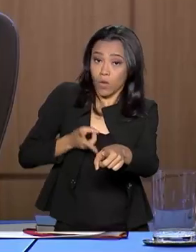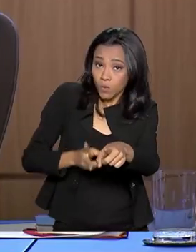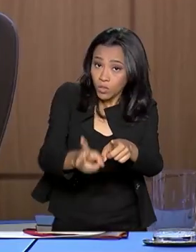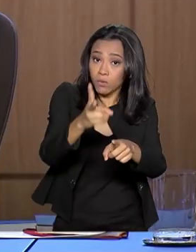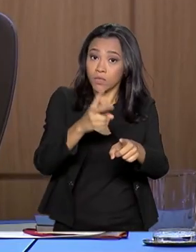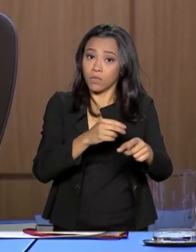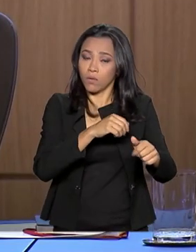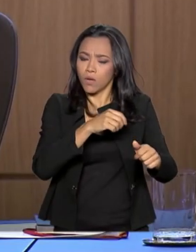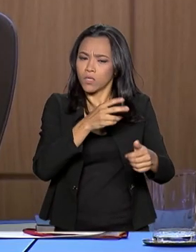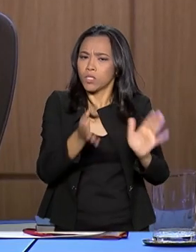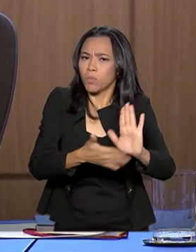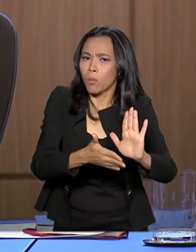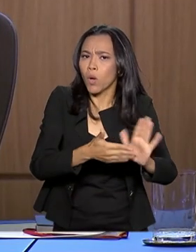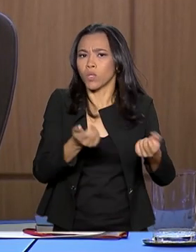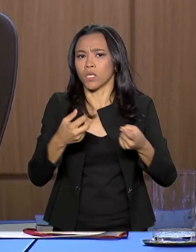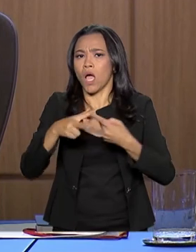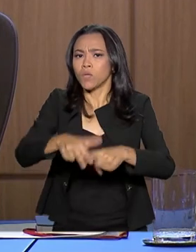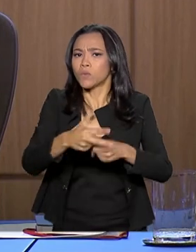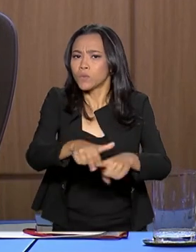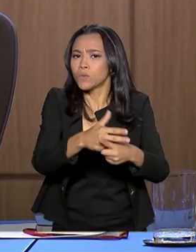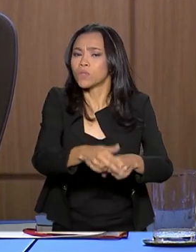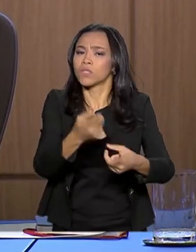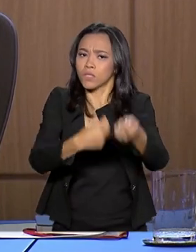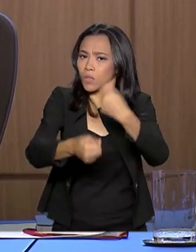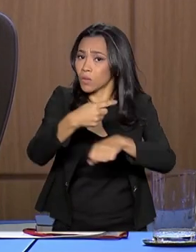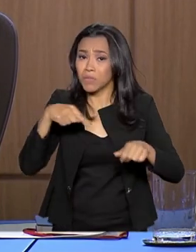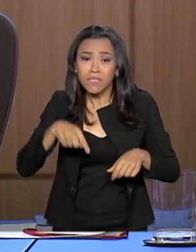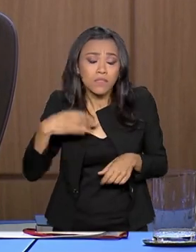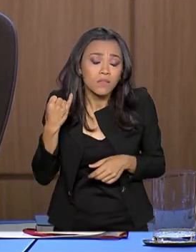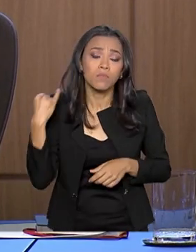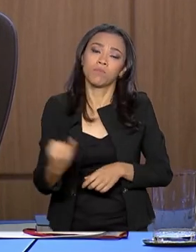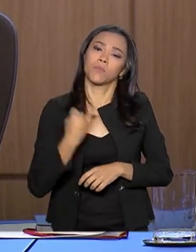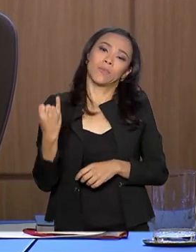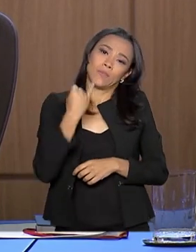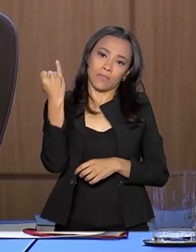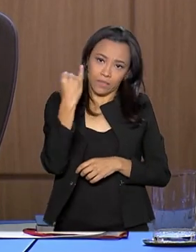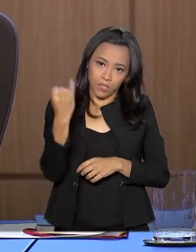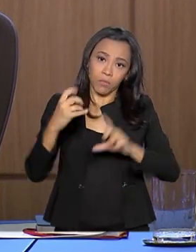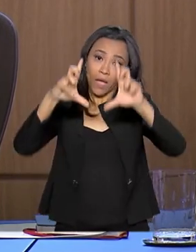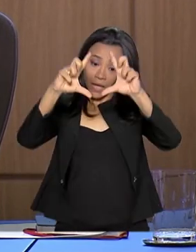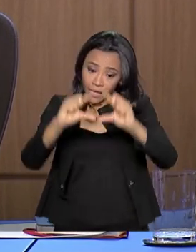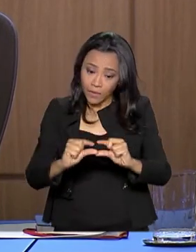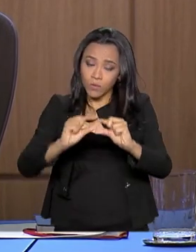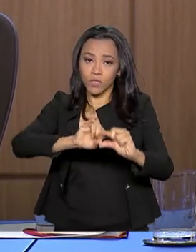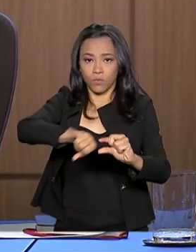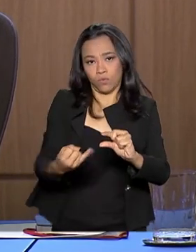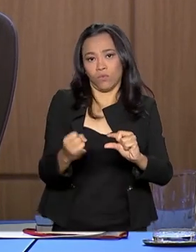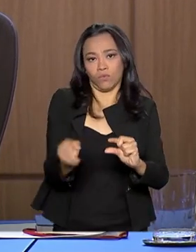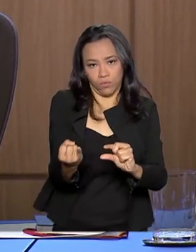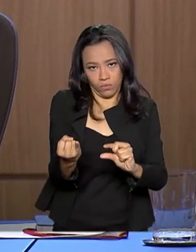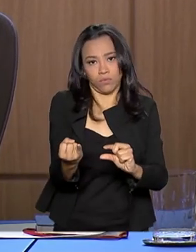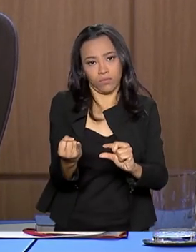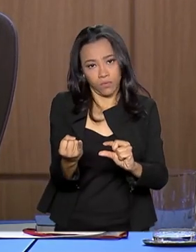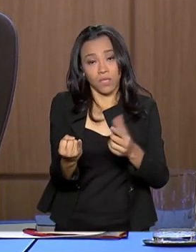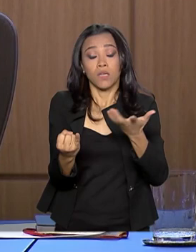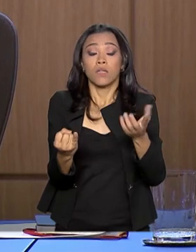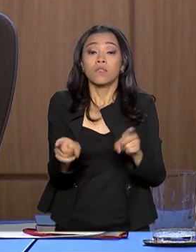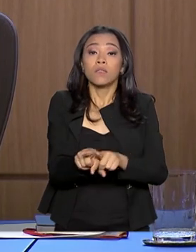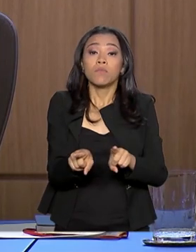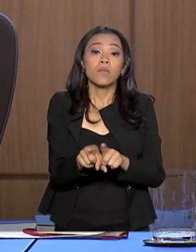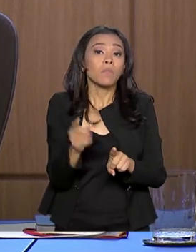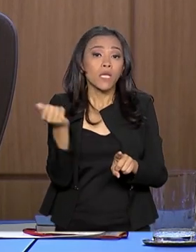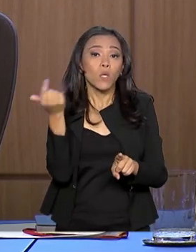reformas e ajustes necessários na economia brasileira é essencial para a queda da taxa de juros estrutural, para o funcionamento